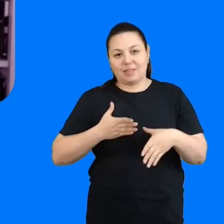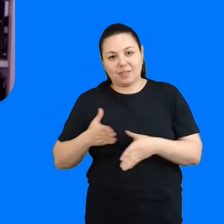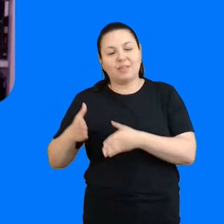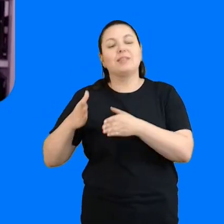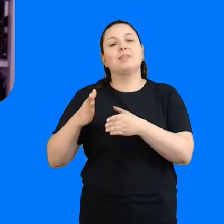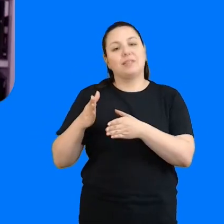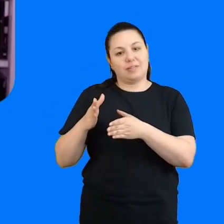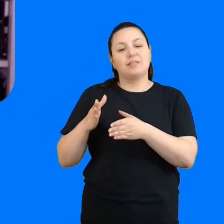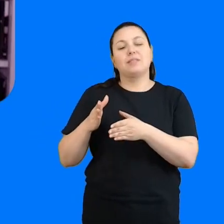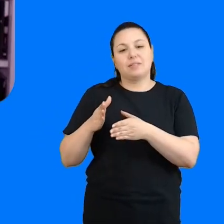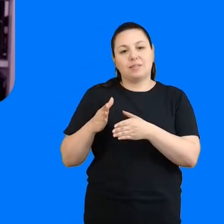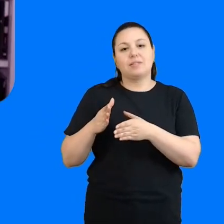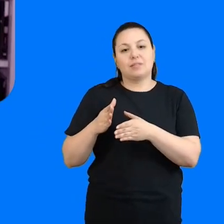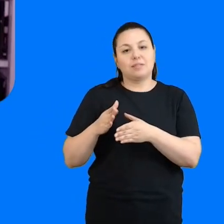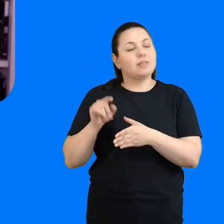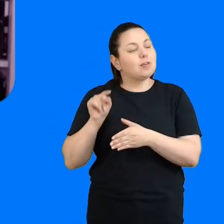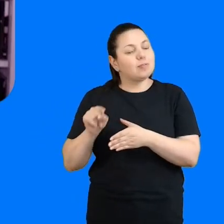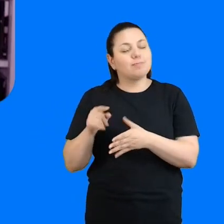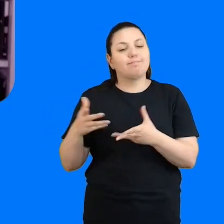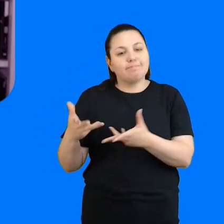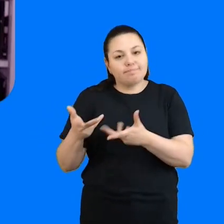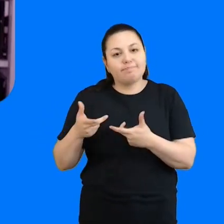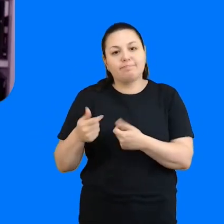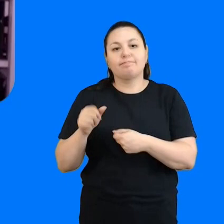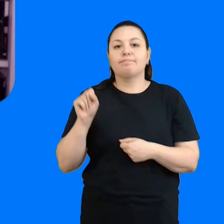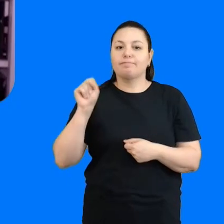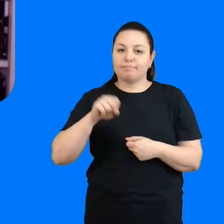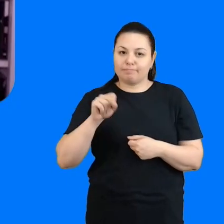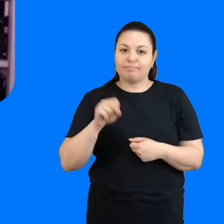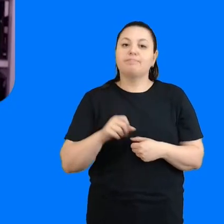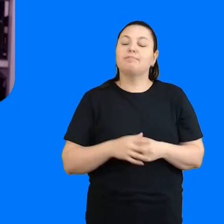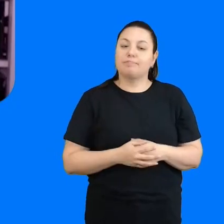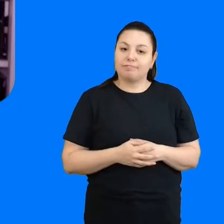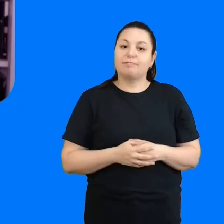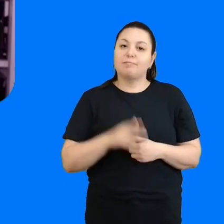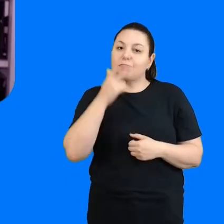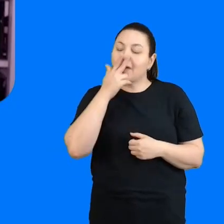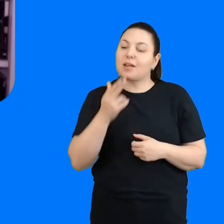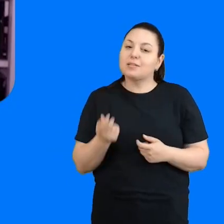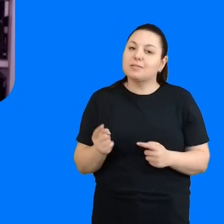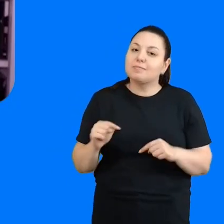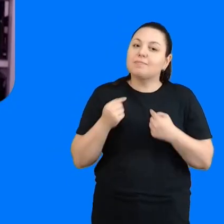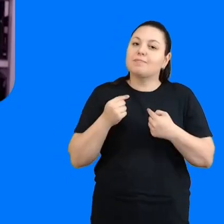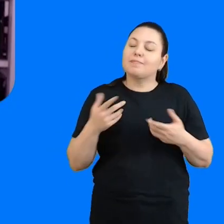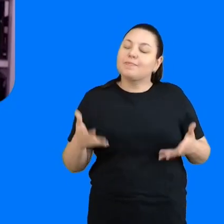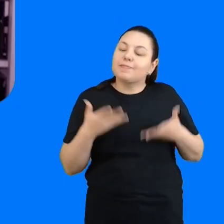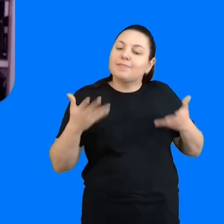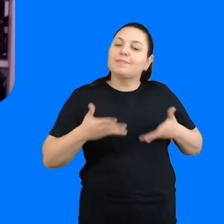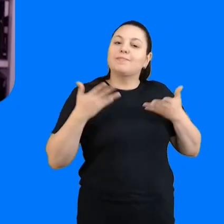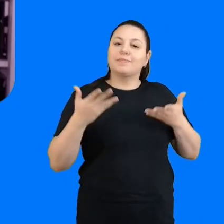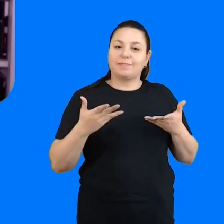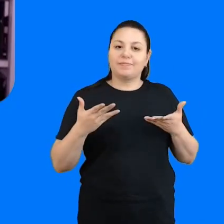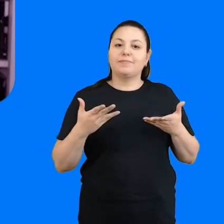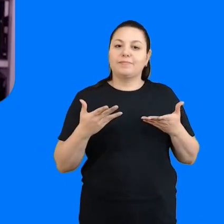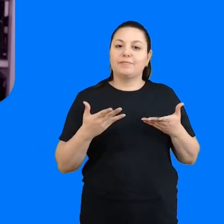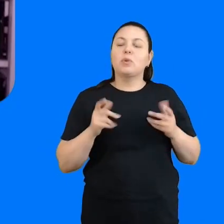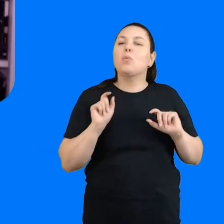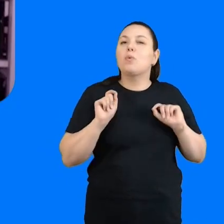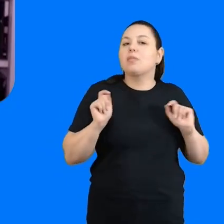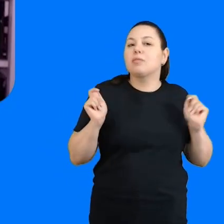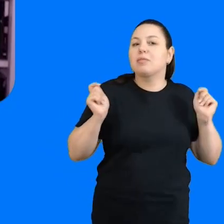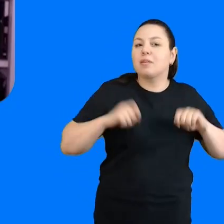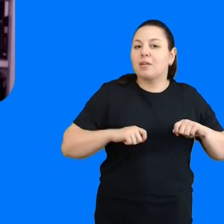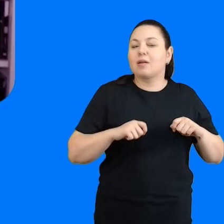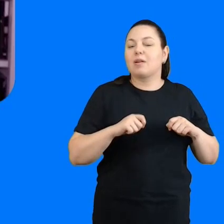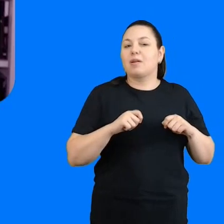histórias maravilha-me imenso e deixa-me entusiasmado com o que é possível quando se conta uma história, né? Quando se tem um